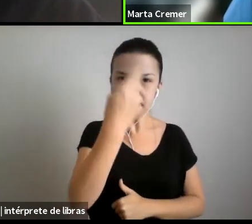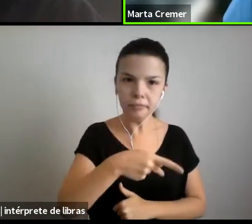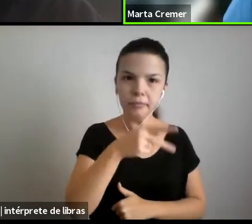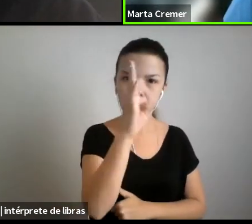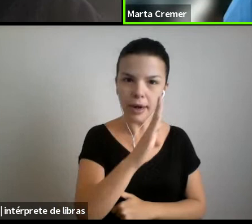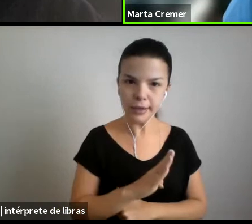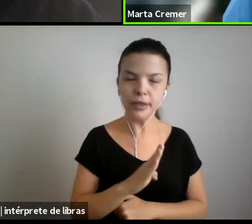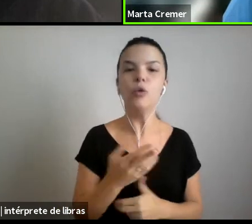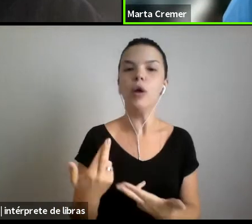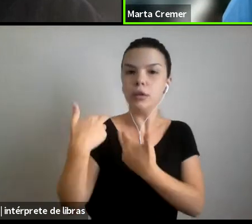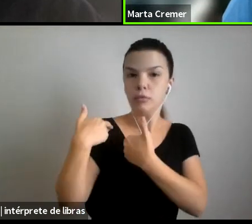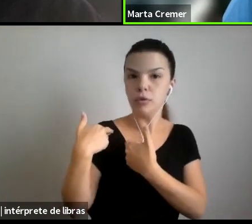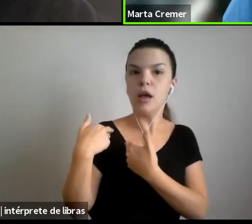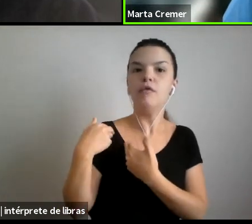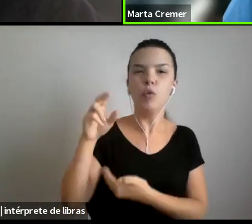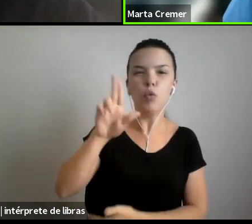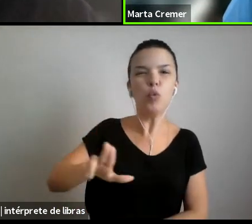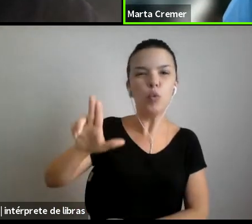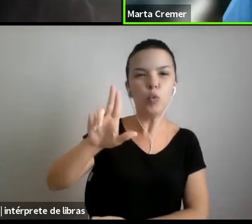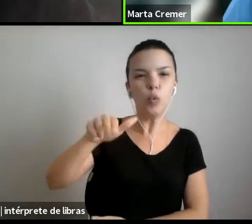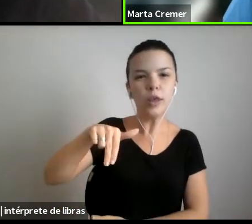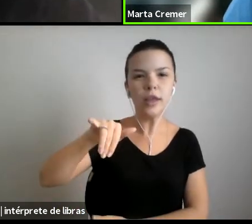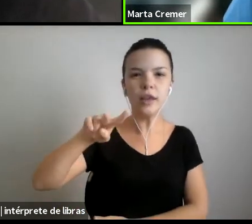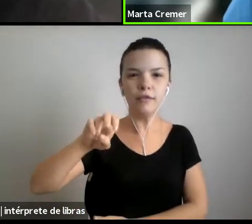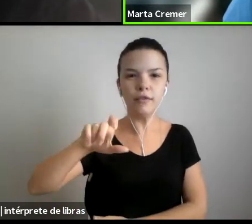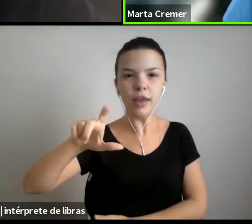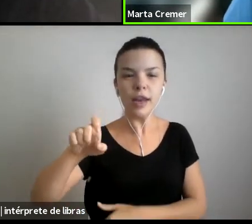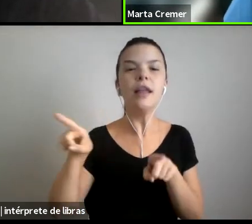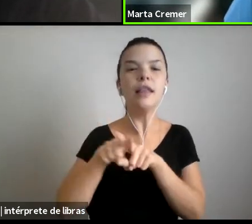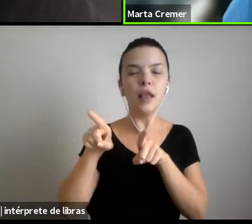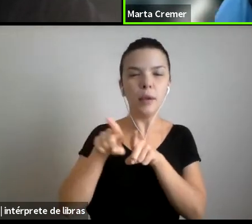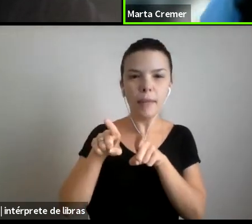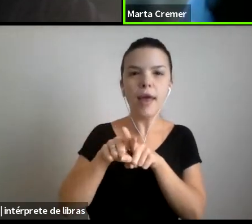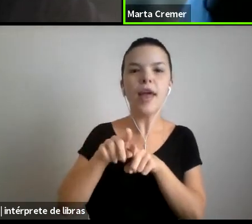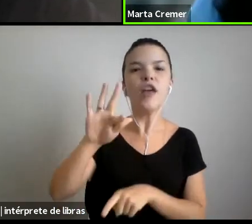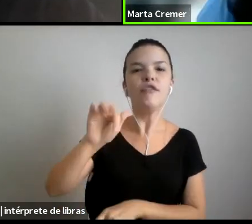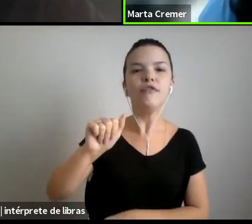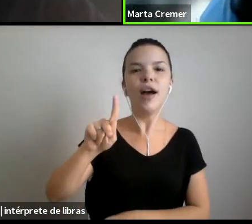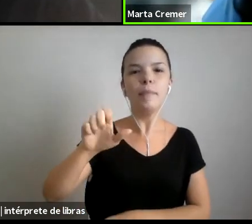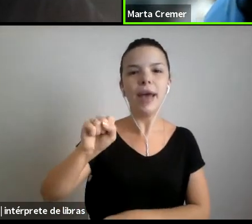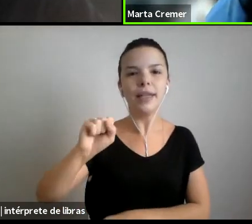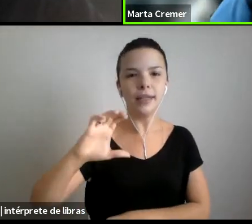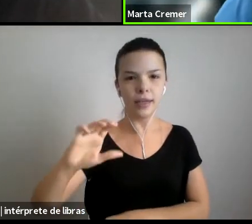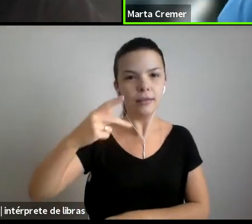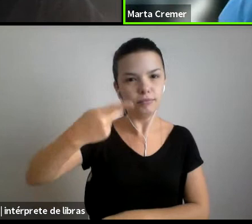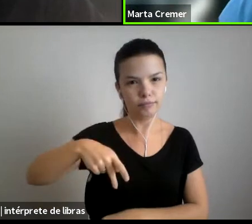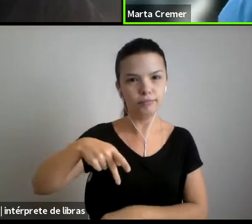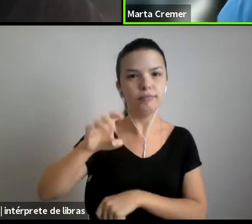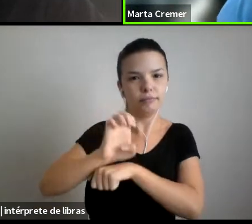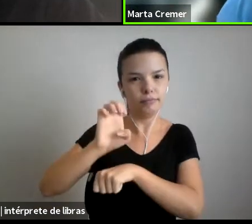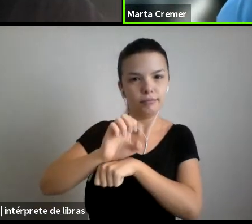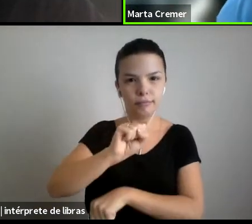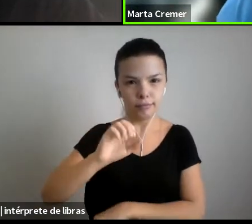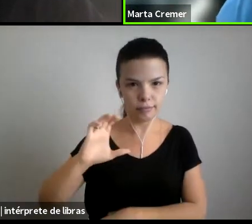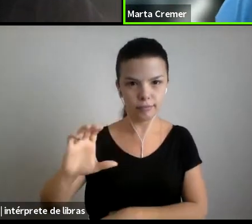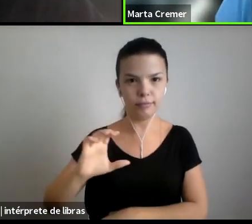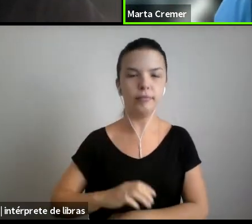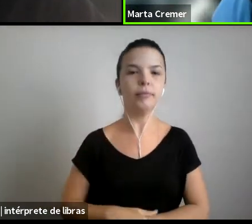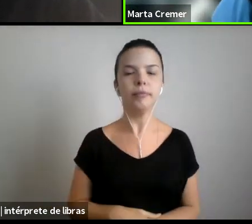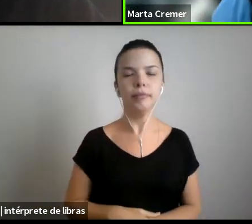a Univille, e financiado pela Fundação de Amparo, Pesquisa e Inovação do Estado de Santa Catarina, a